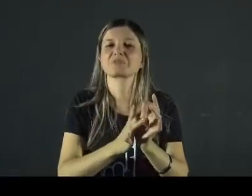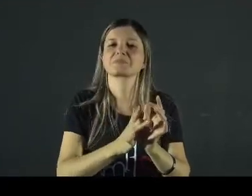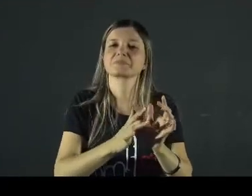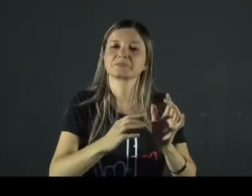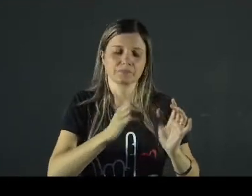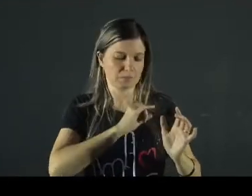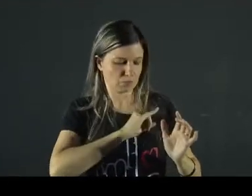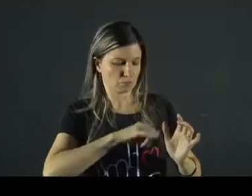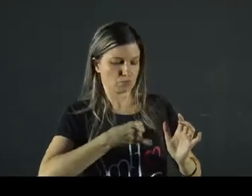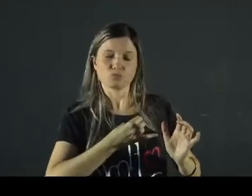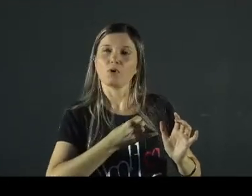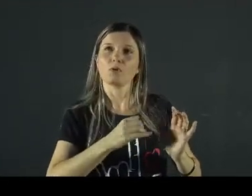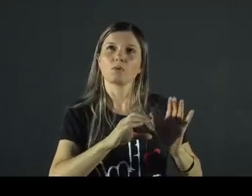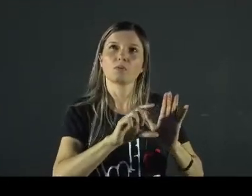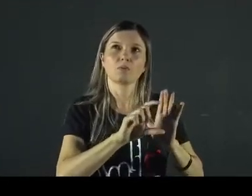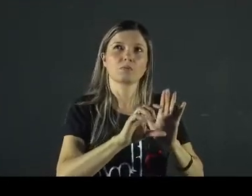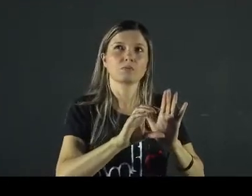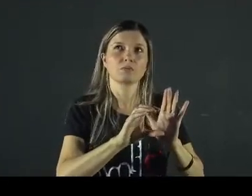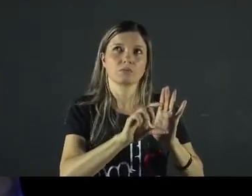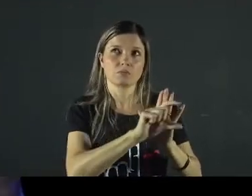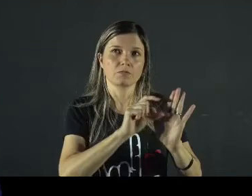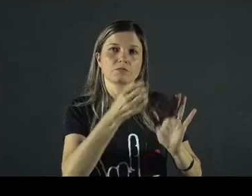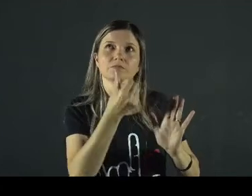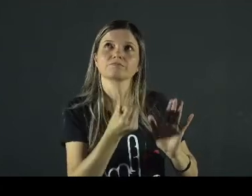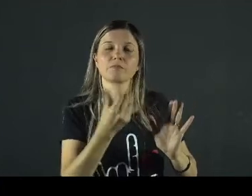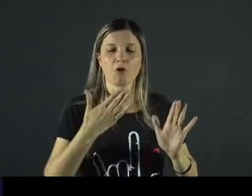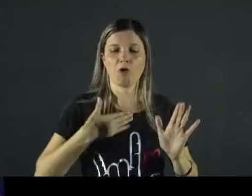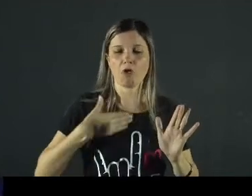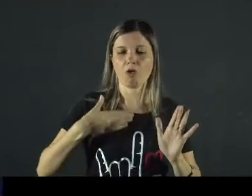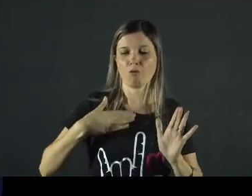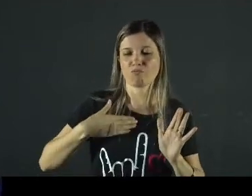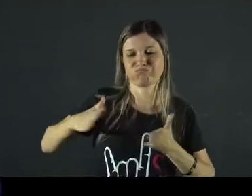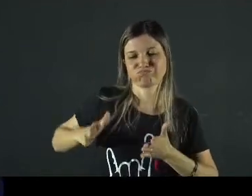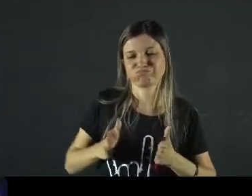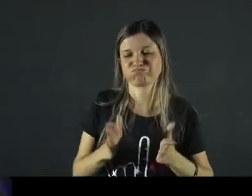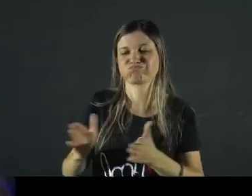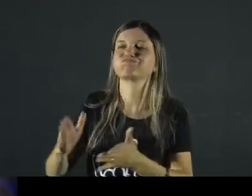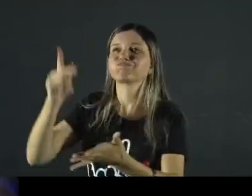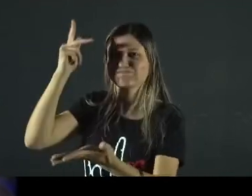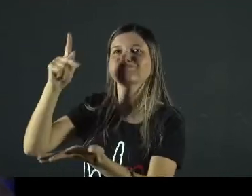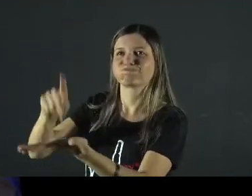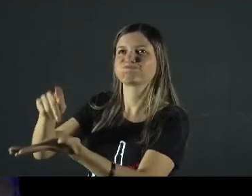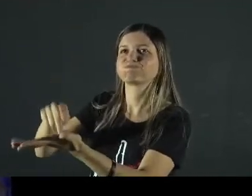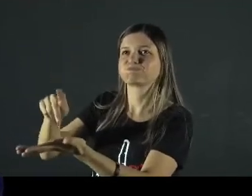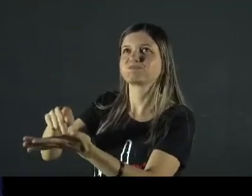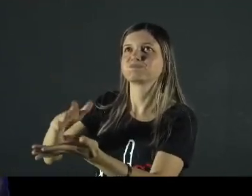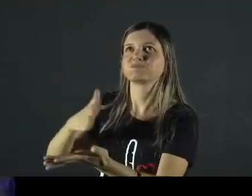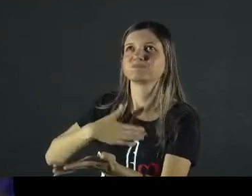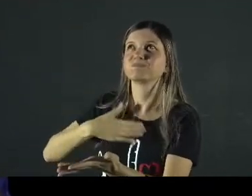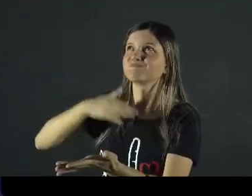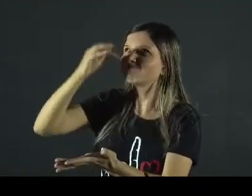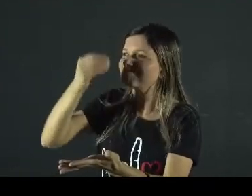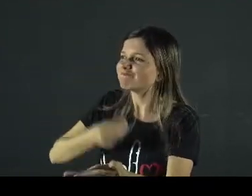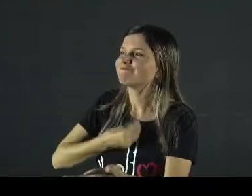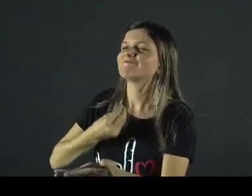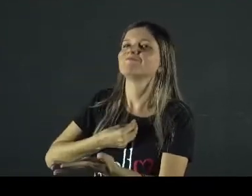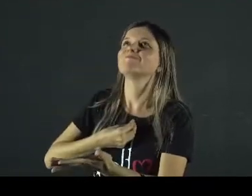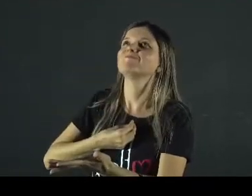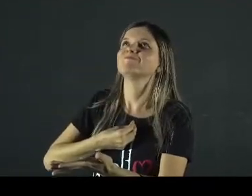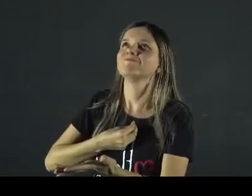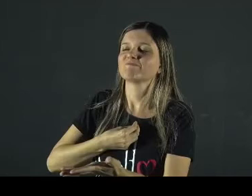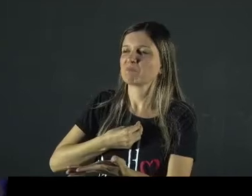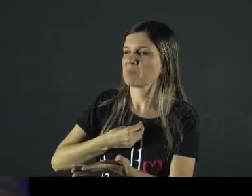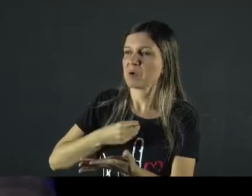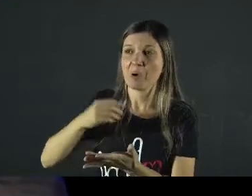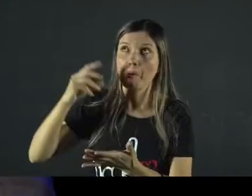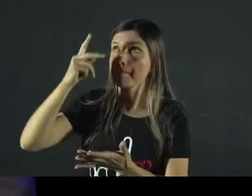14, verso 6: Eu sou o caminho, eu sou a verdade, eu sou a vida,